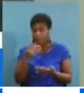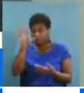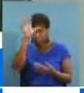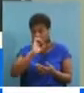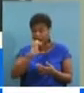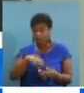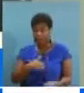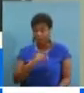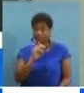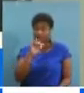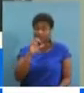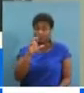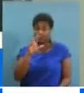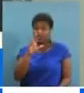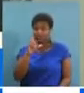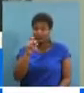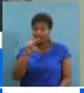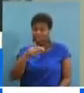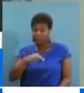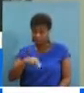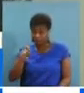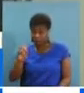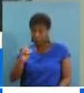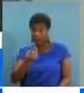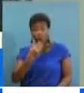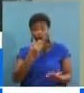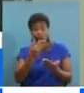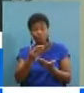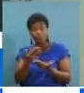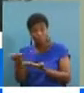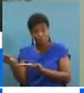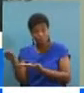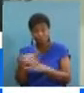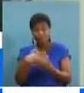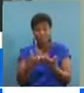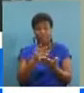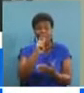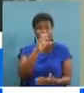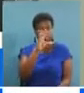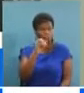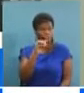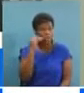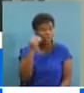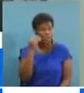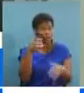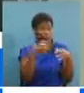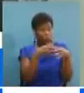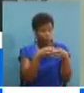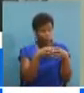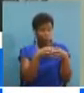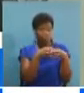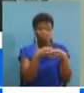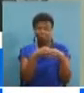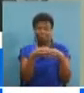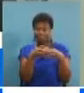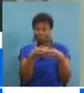Airlines pelo convite, portanto, endereçado a Ecobank, e aqui falamos Ecobank Cabo Verde, Ecobank Grupo, portanto, Ecobank